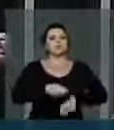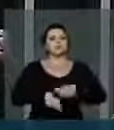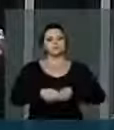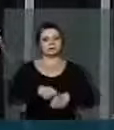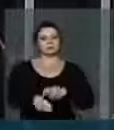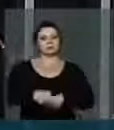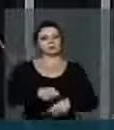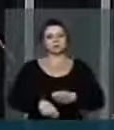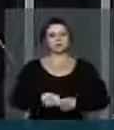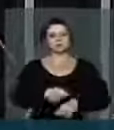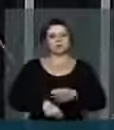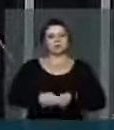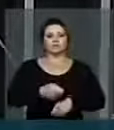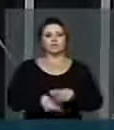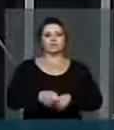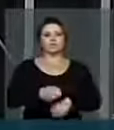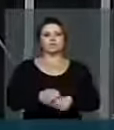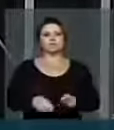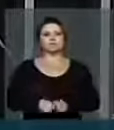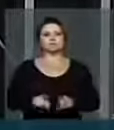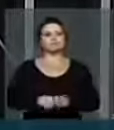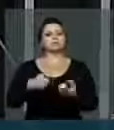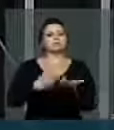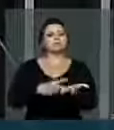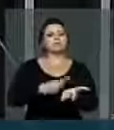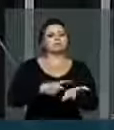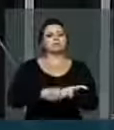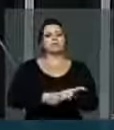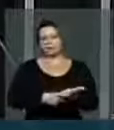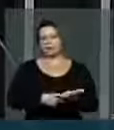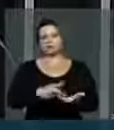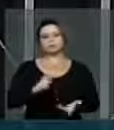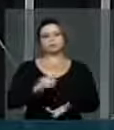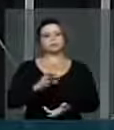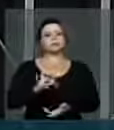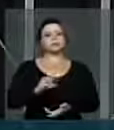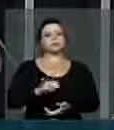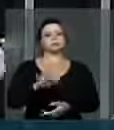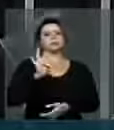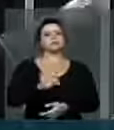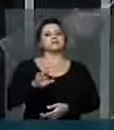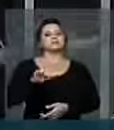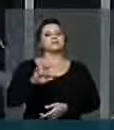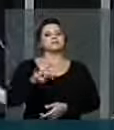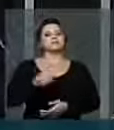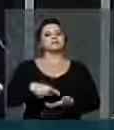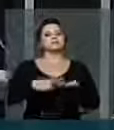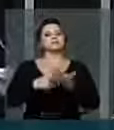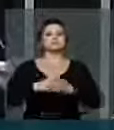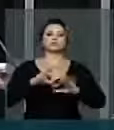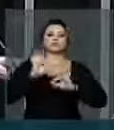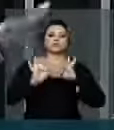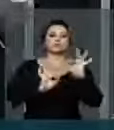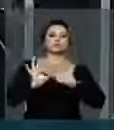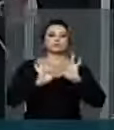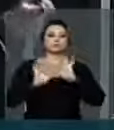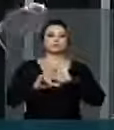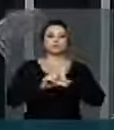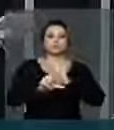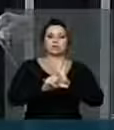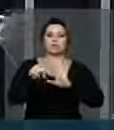impositivo, a revisão do Pacto Federativo, um ajuste do processo legislativo